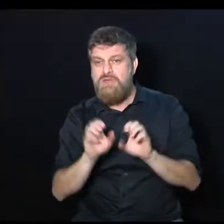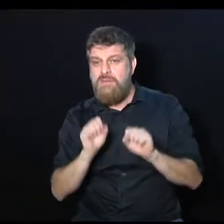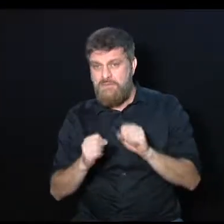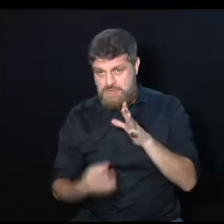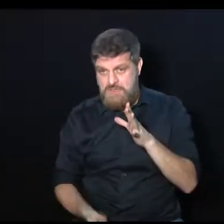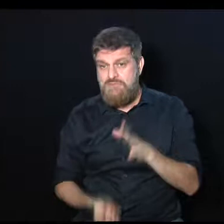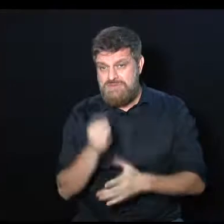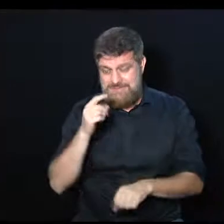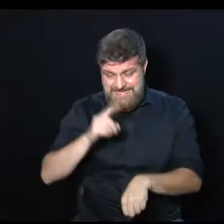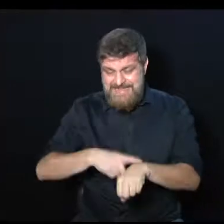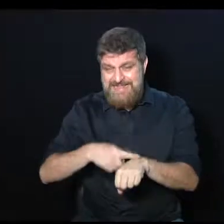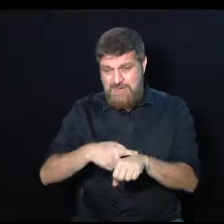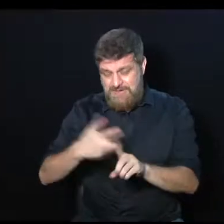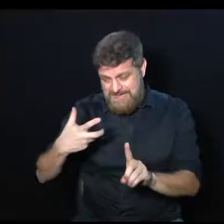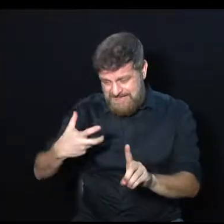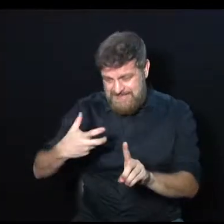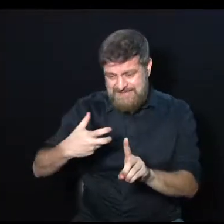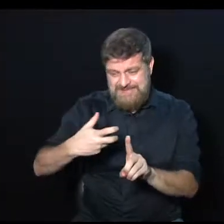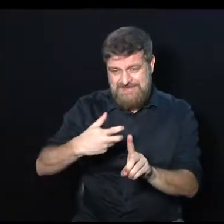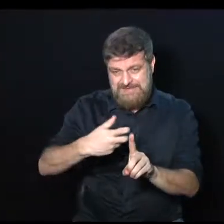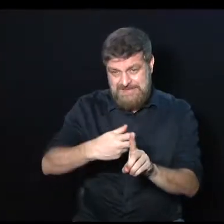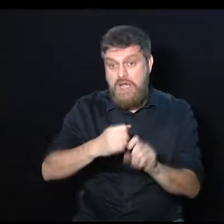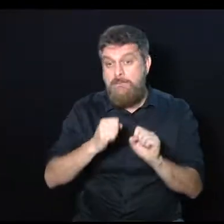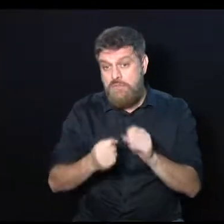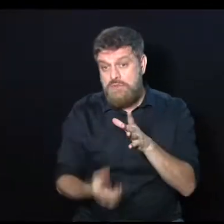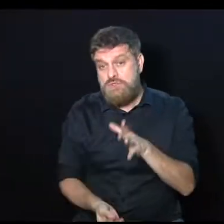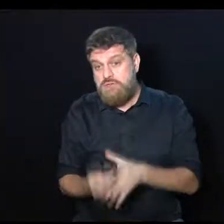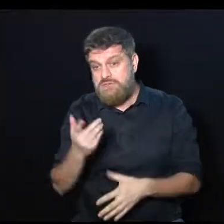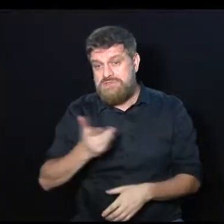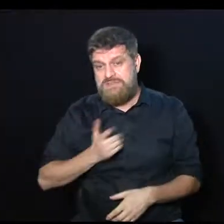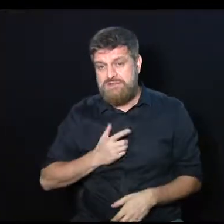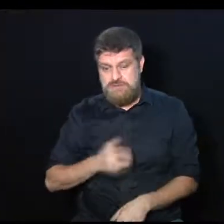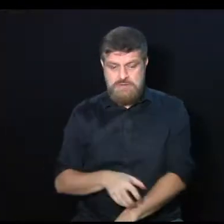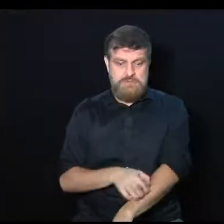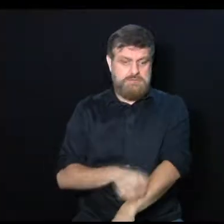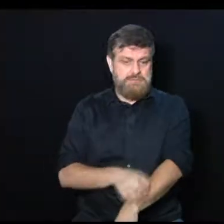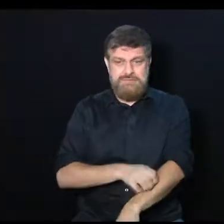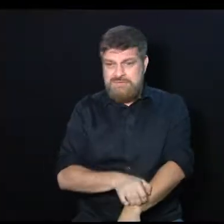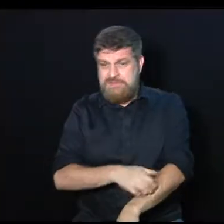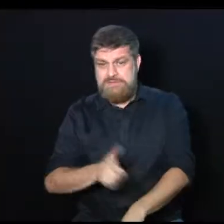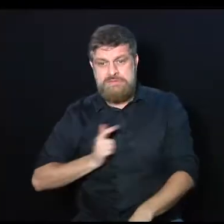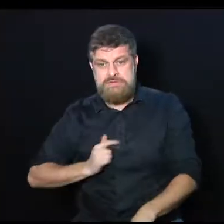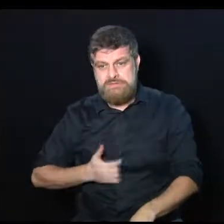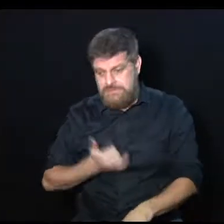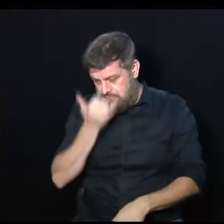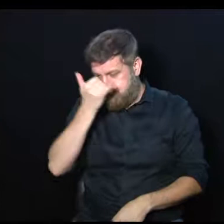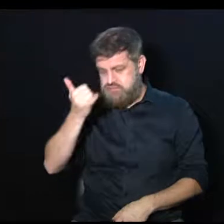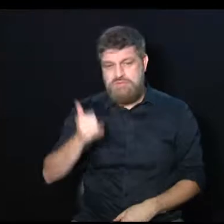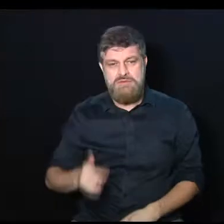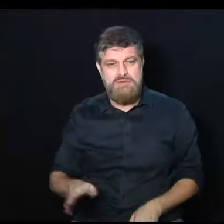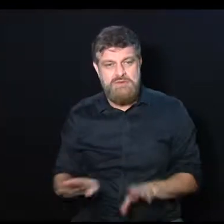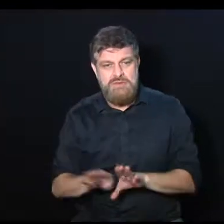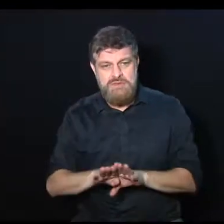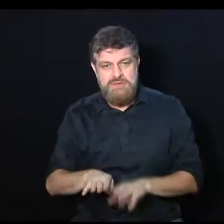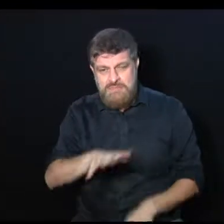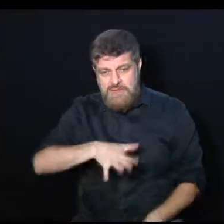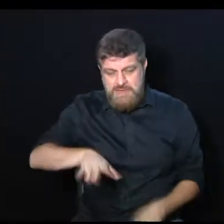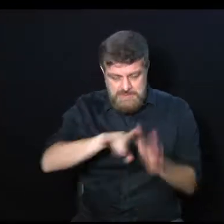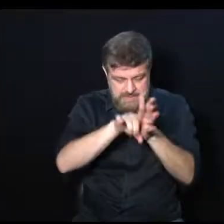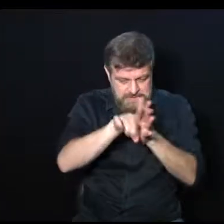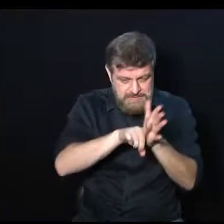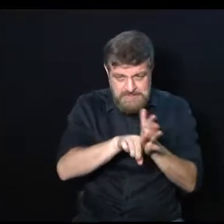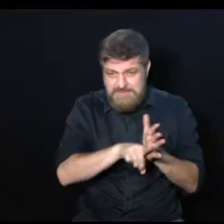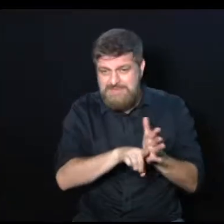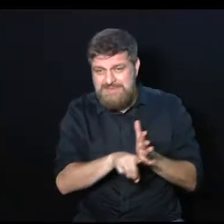intoxicações, inclusive, com anestésicos locais, por exemplo. Os anestesistas sabem como proceder de maneira geral. E em medicina forense, nós temos